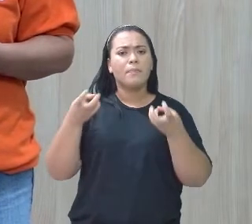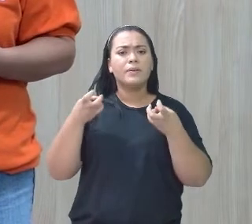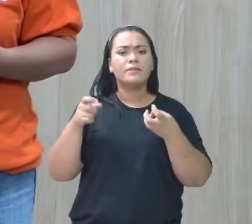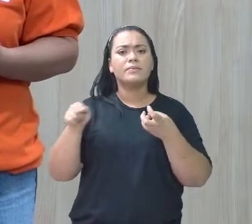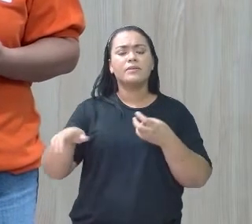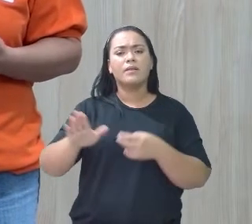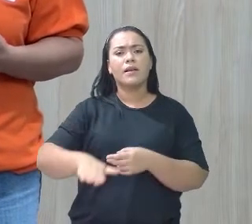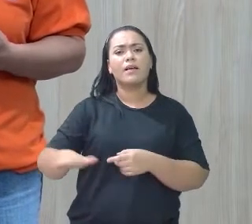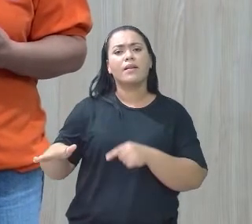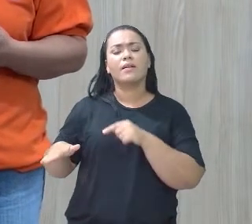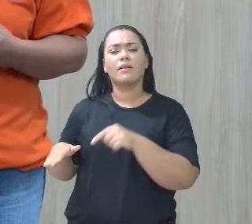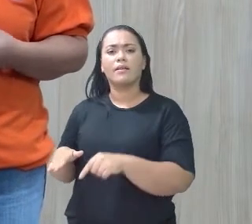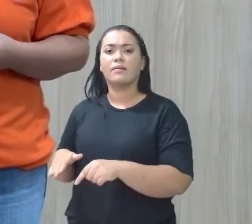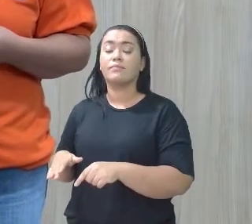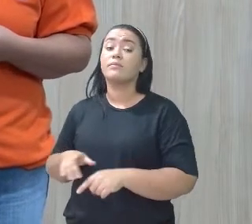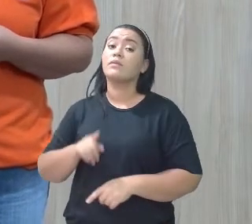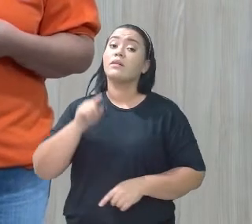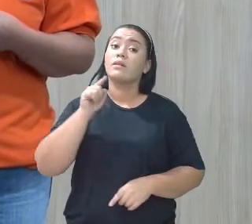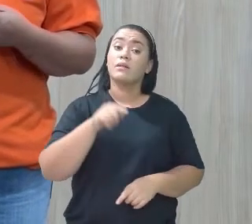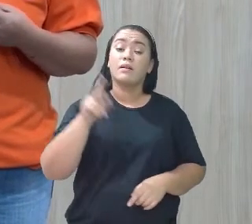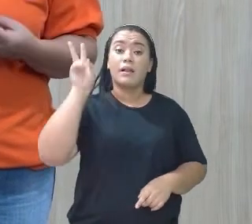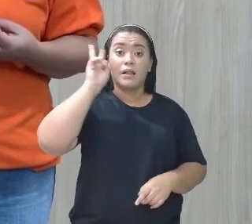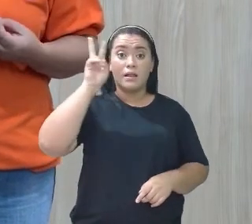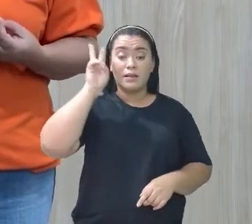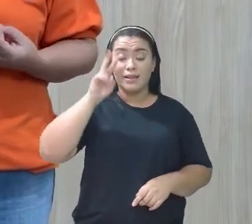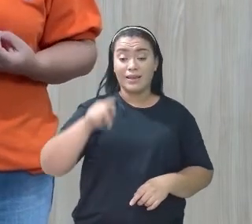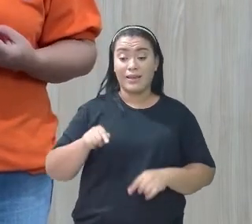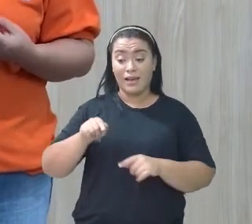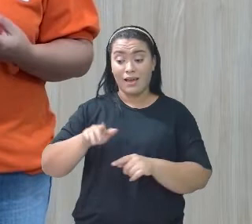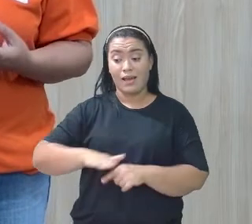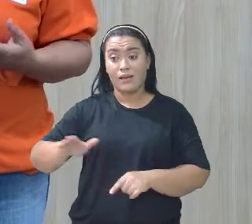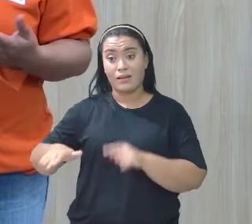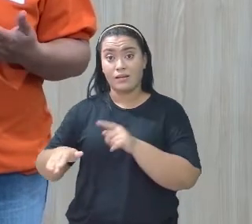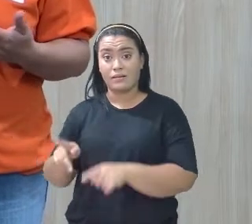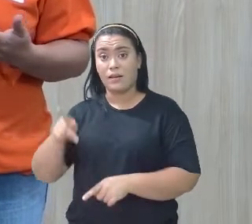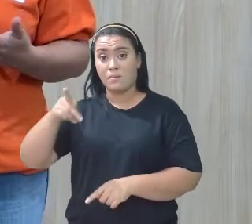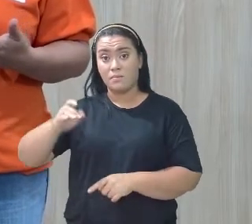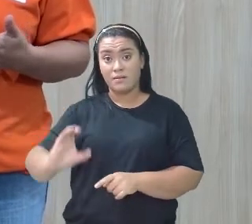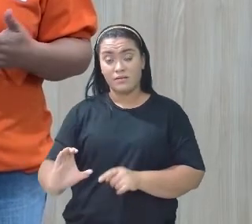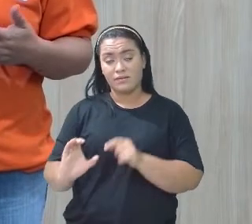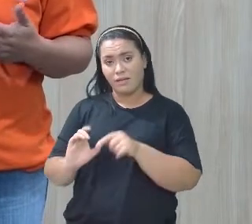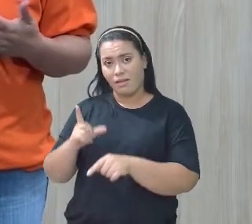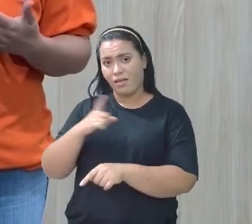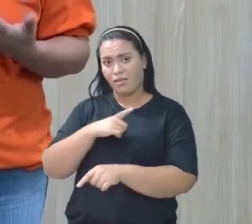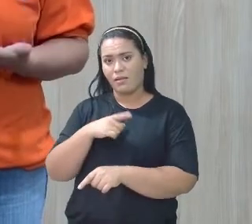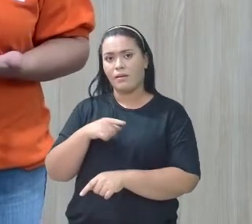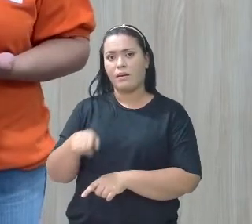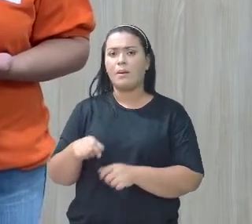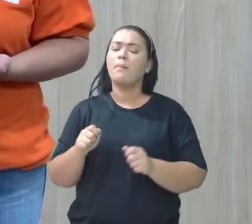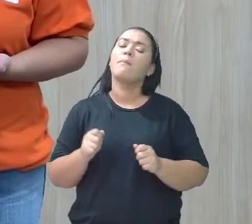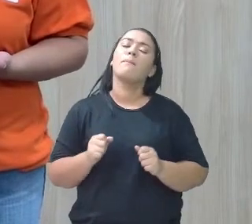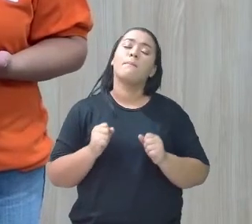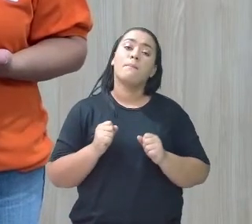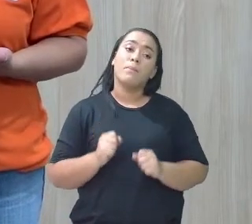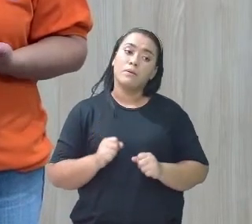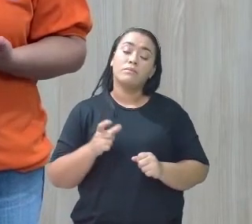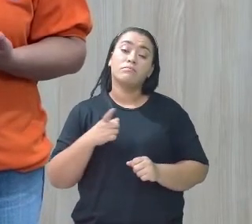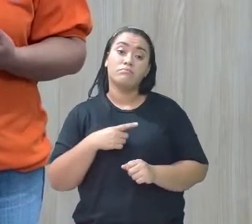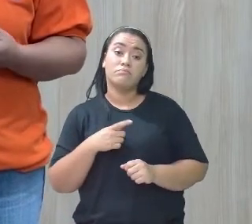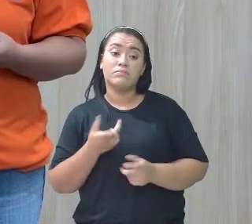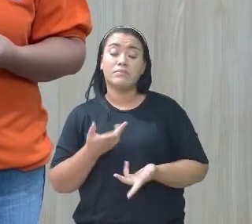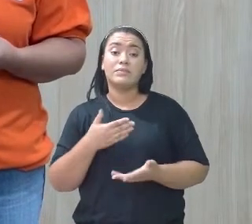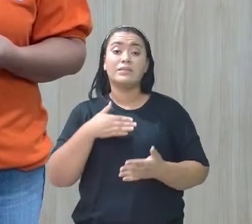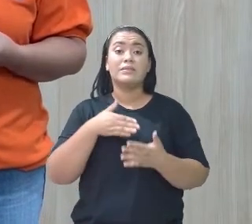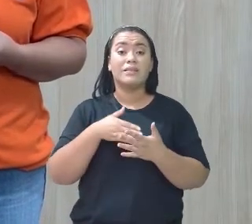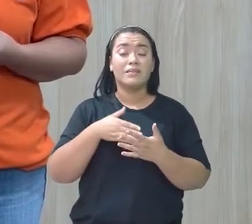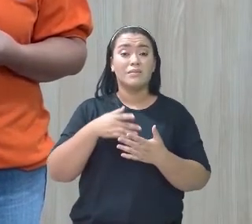dessa criança, lembramos que a criança com paralisia cerebral, ele pode ser muito comprometido.